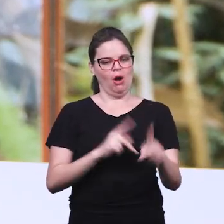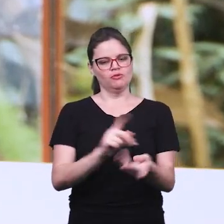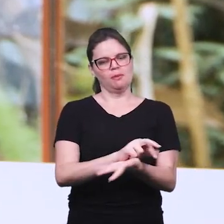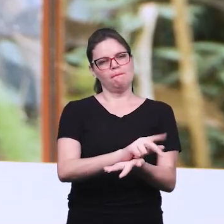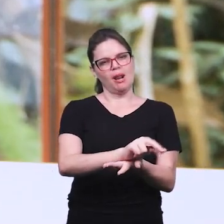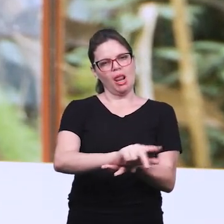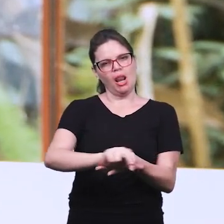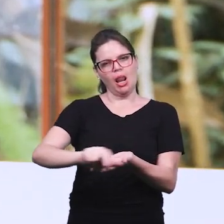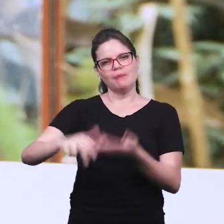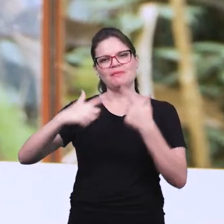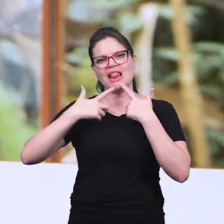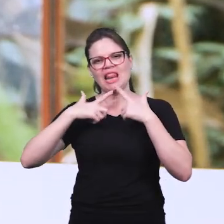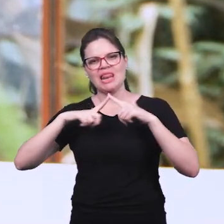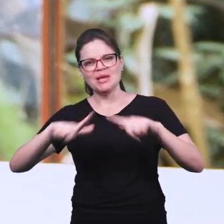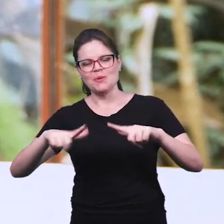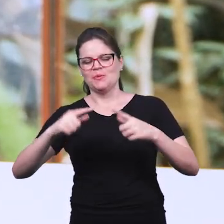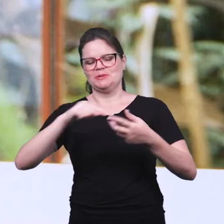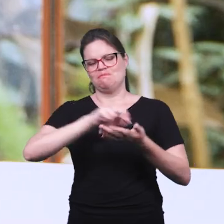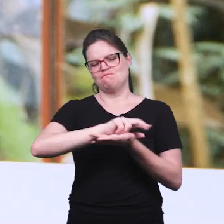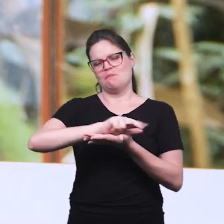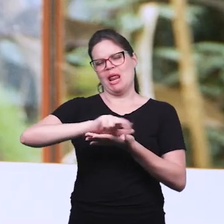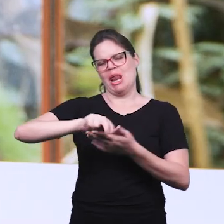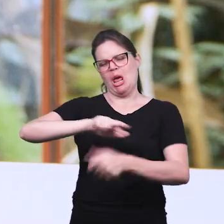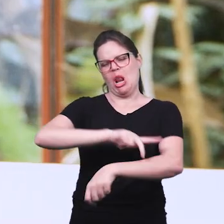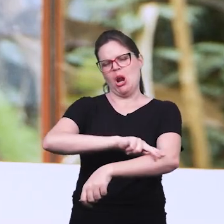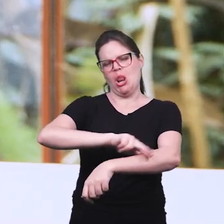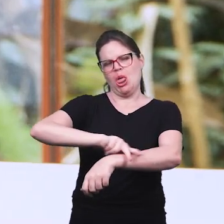nações, línguas, etnias, que foram